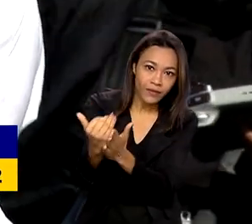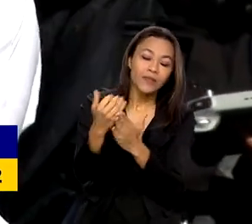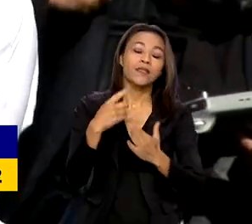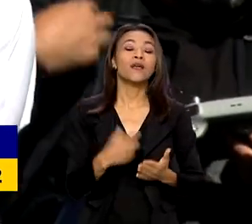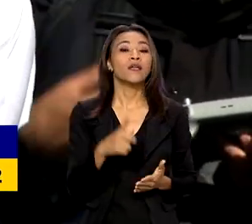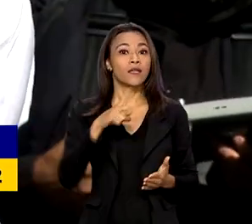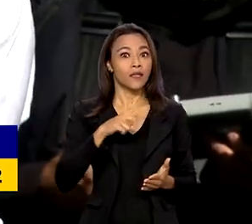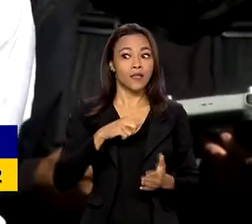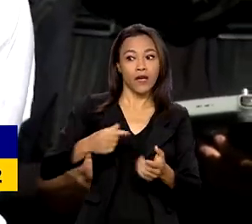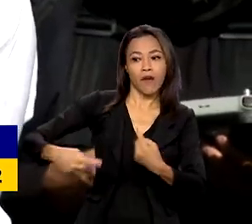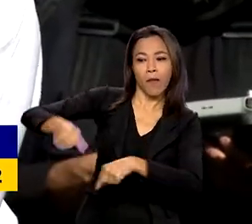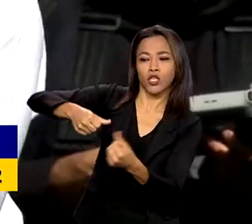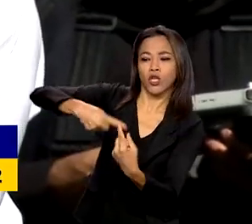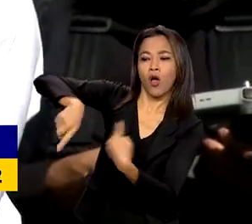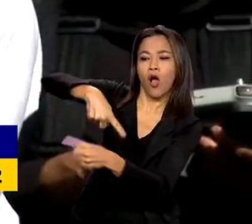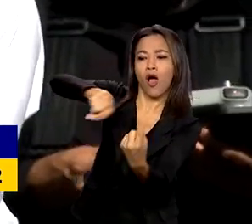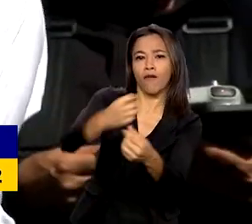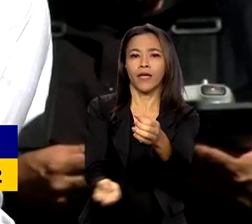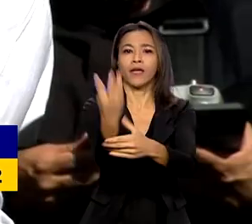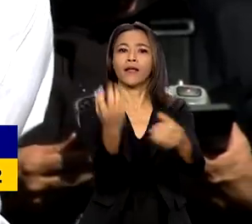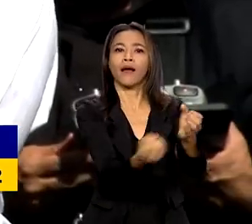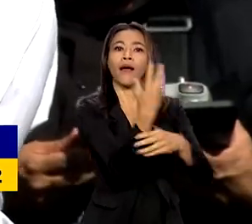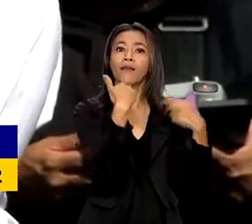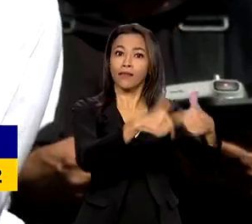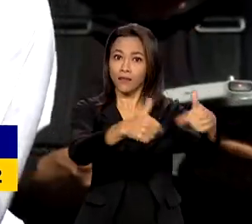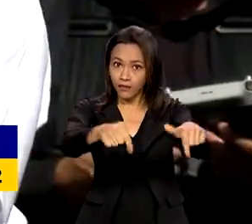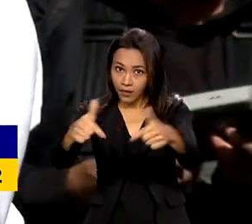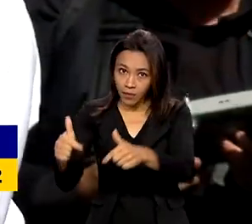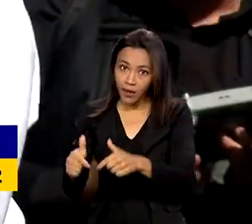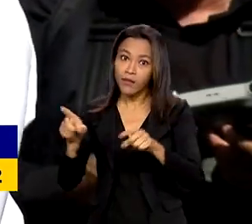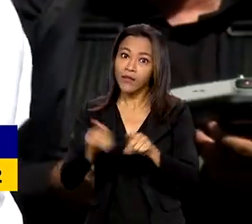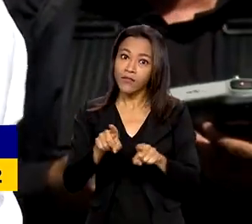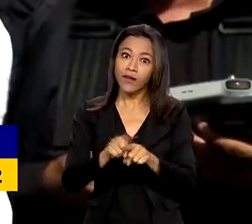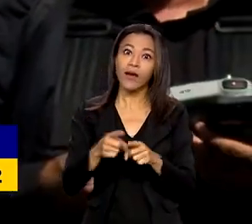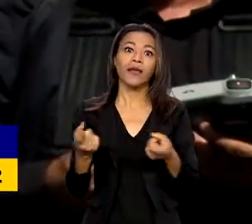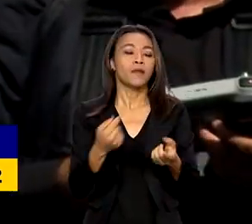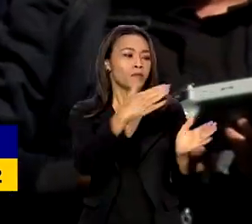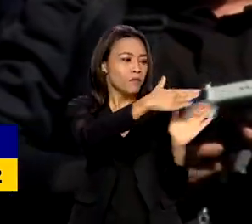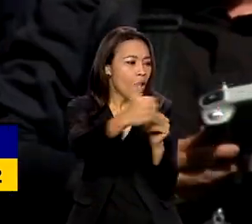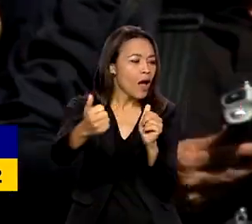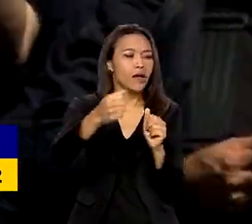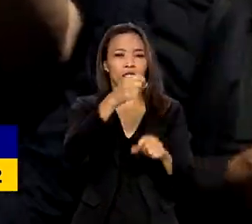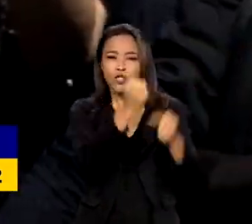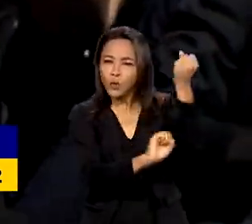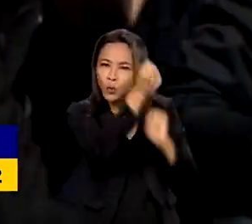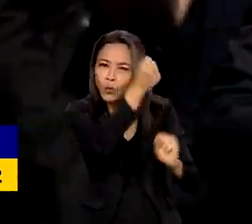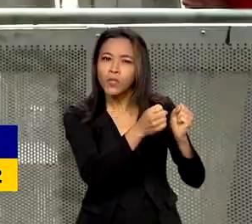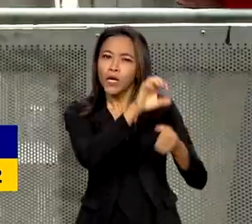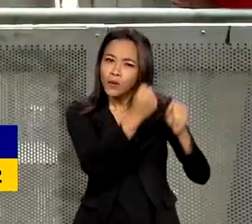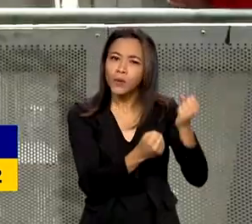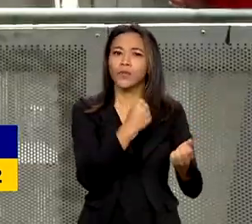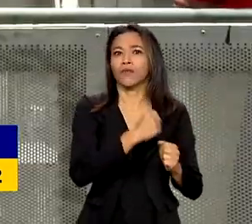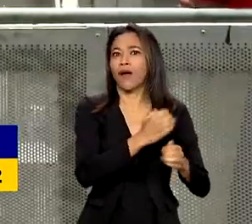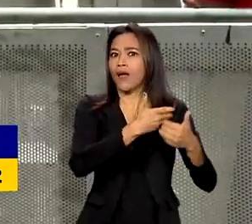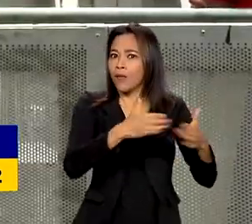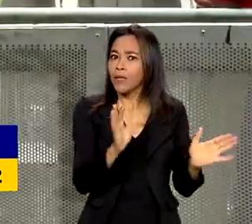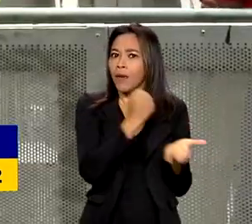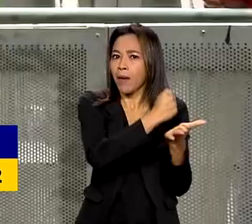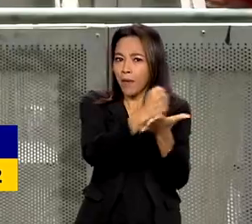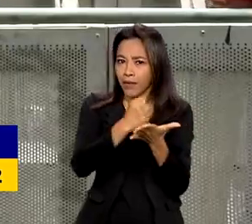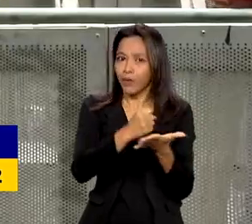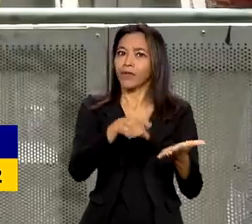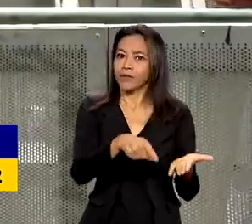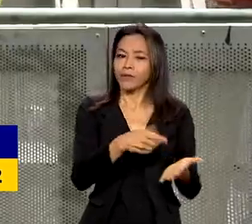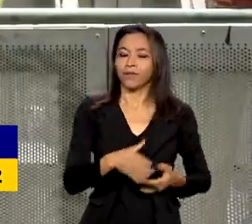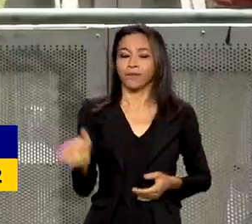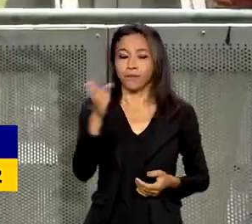o comércio vai gerar emprego e vai encomendar coisa da indústria. A indústria vai gerar emprego. Nesse 1º de maio,